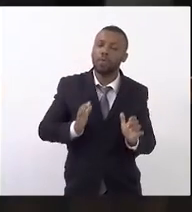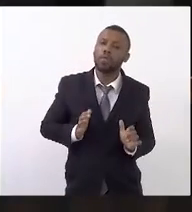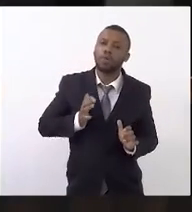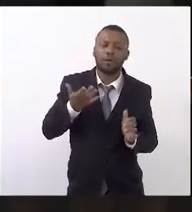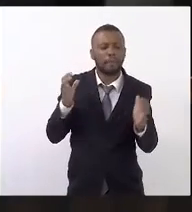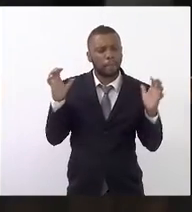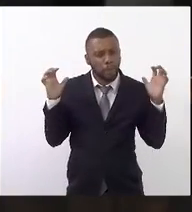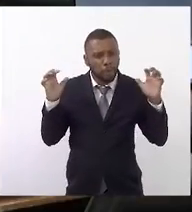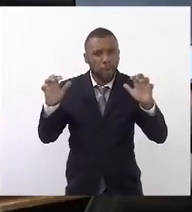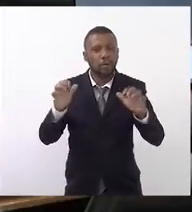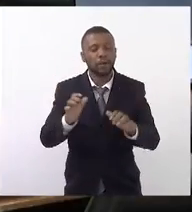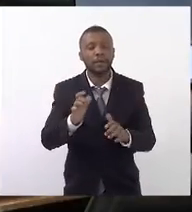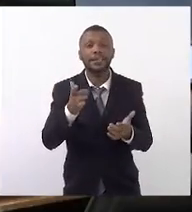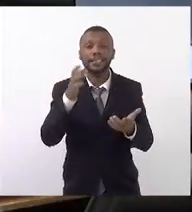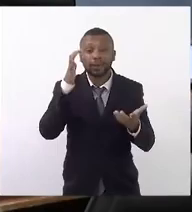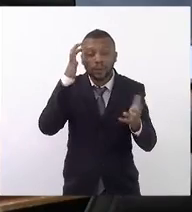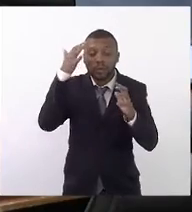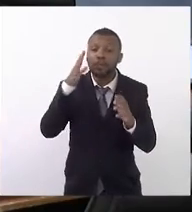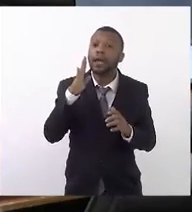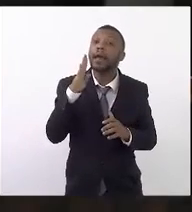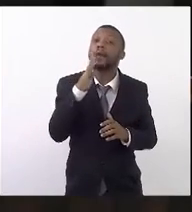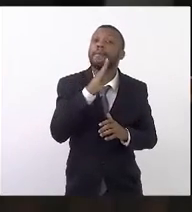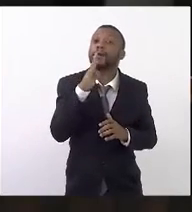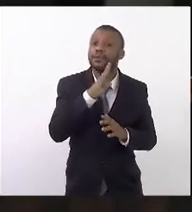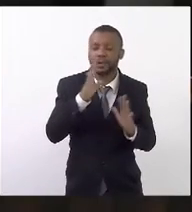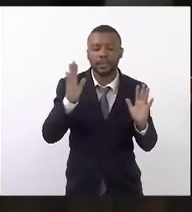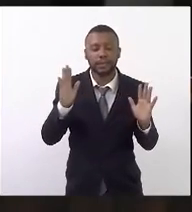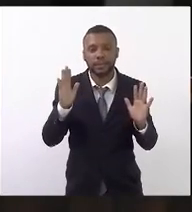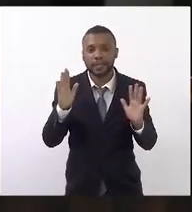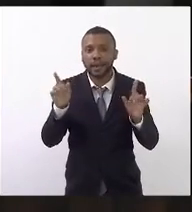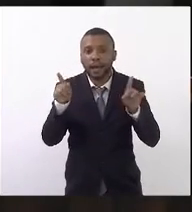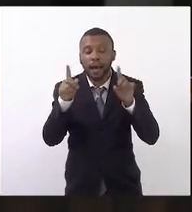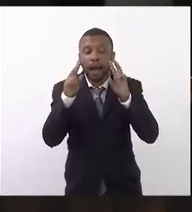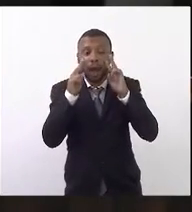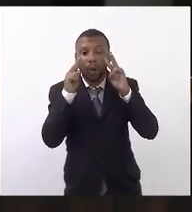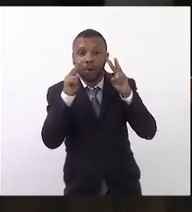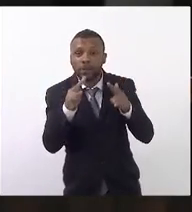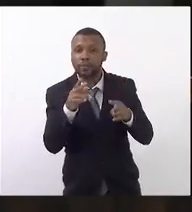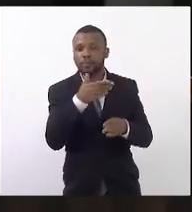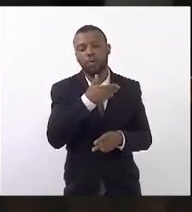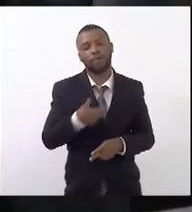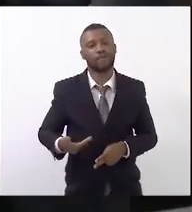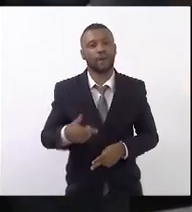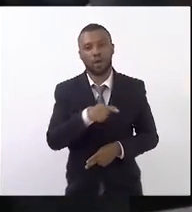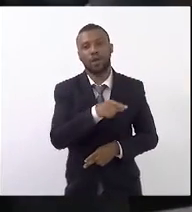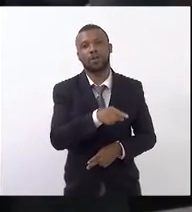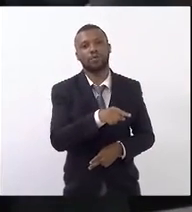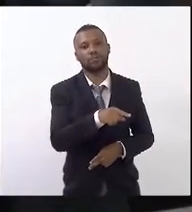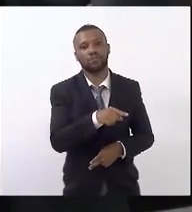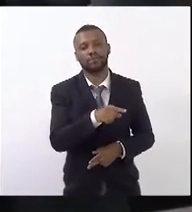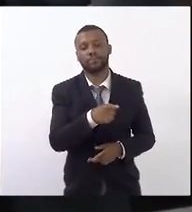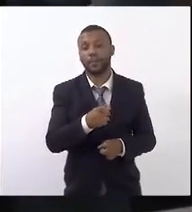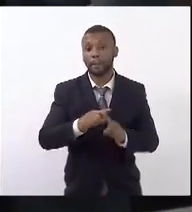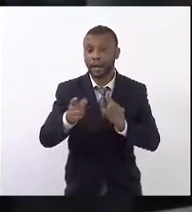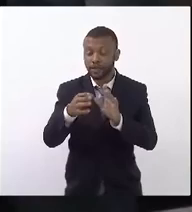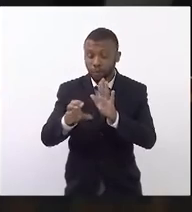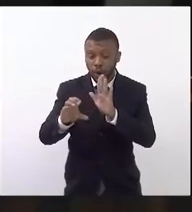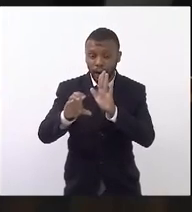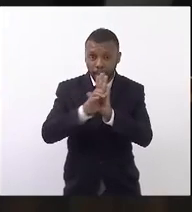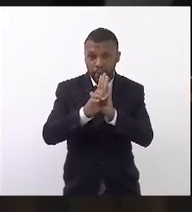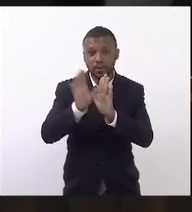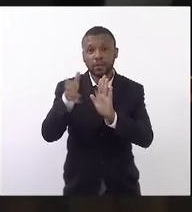senhor. E situação de emergência. Situação de emergência reconhecida pelo governo do Estado. Querido, mas já no caput dizendo isso.